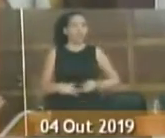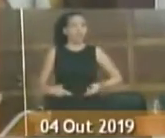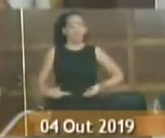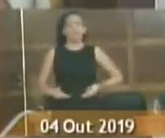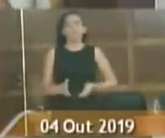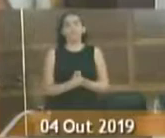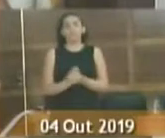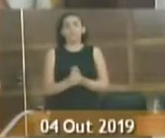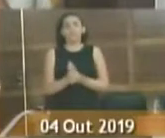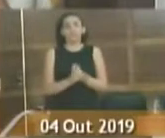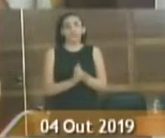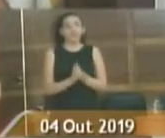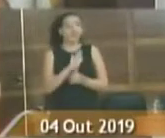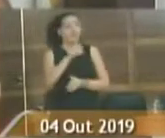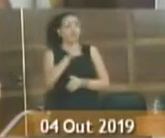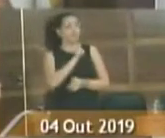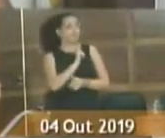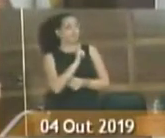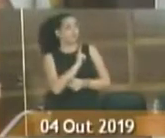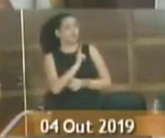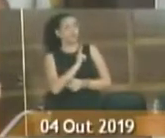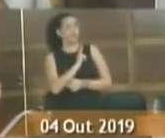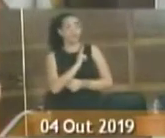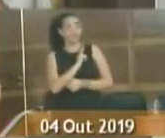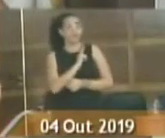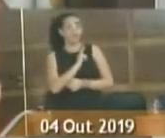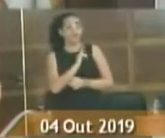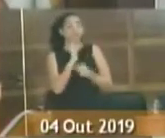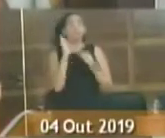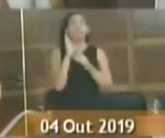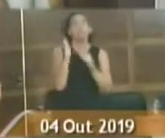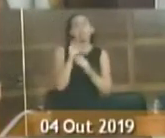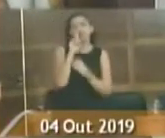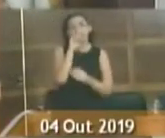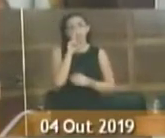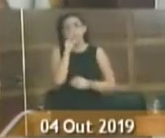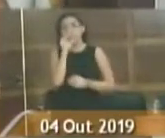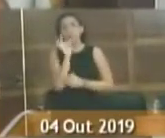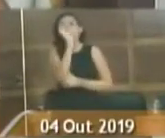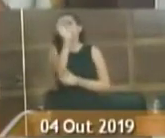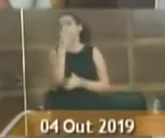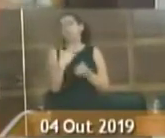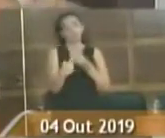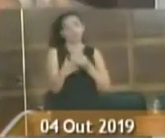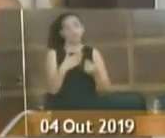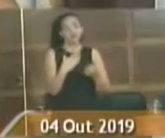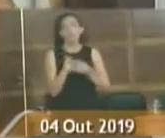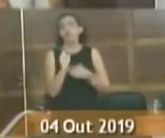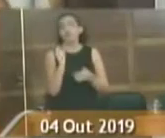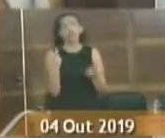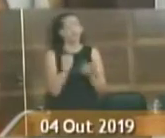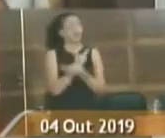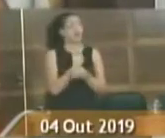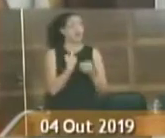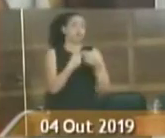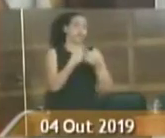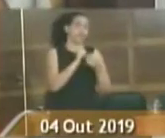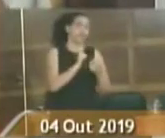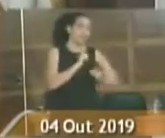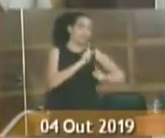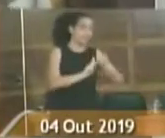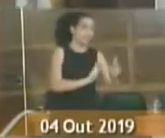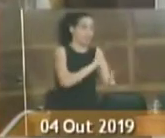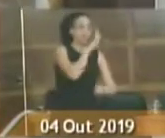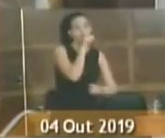tem uma situação de menor risco para eles amanhã, aconteça o que acontecer, porque a gente vai ter uma população menor,